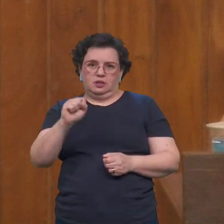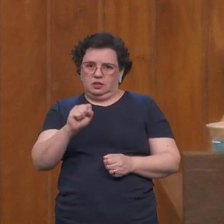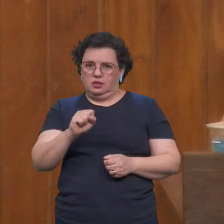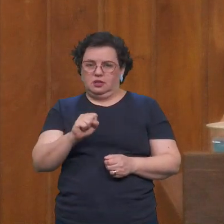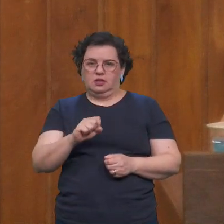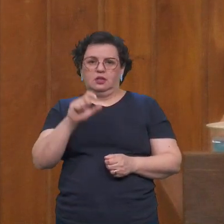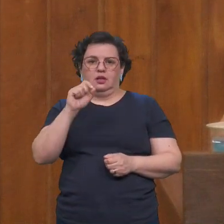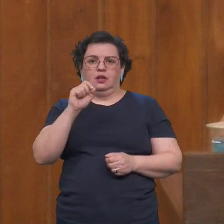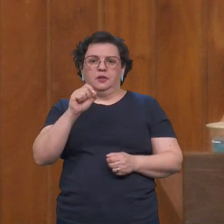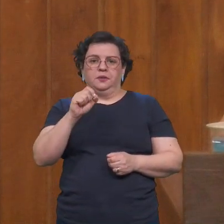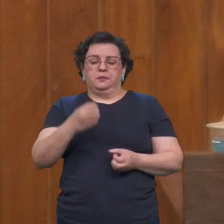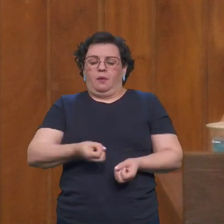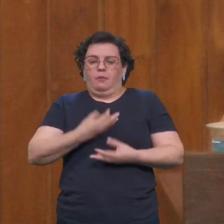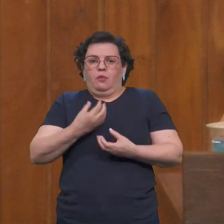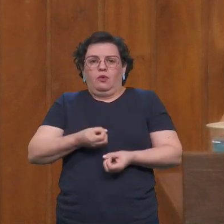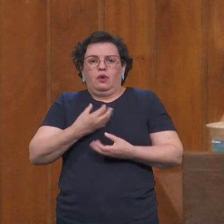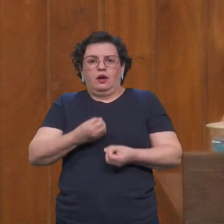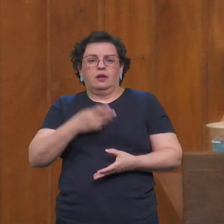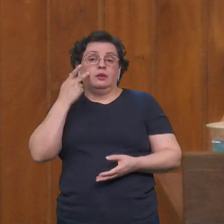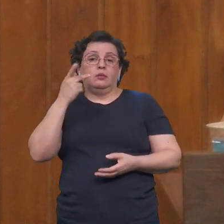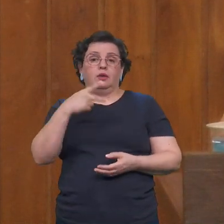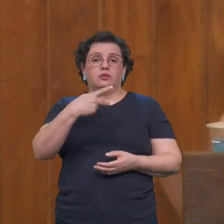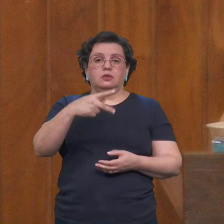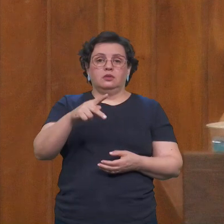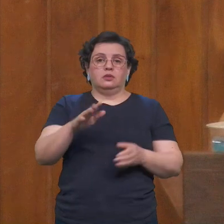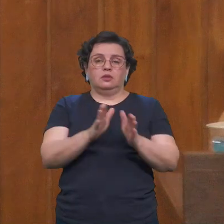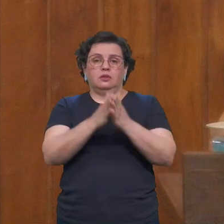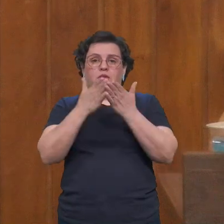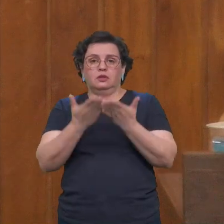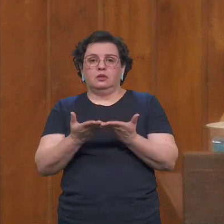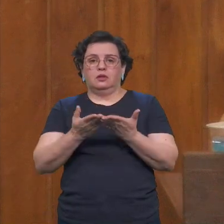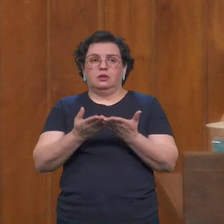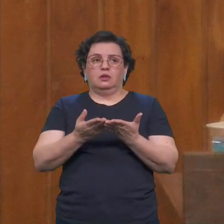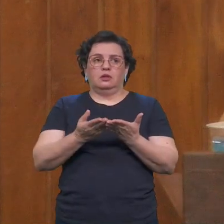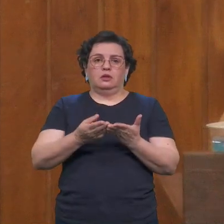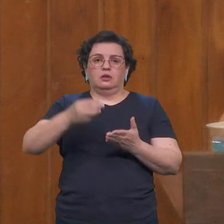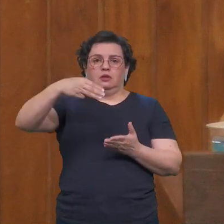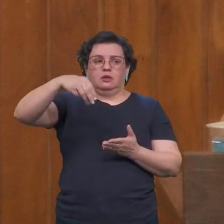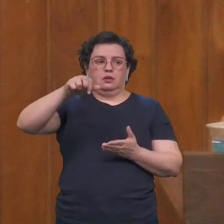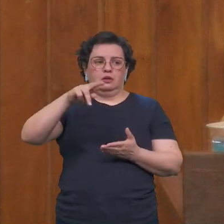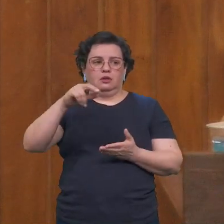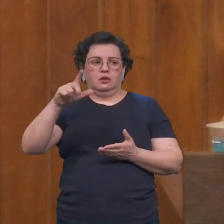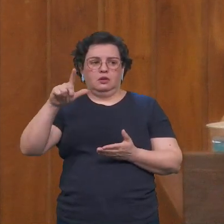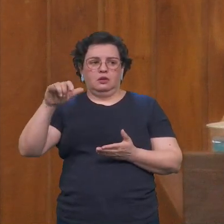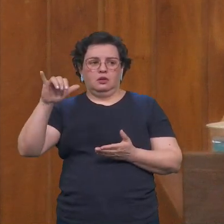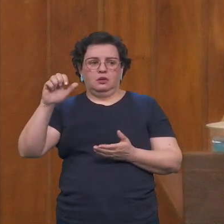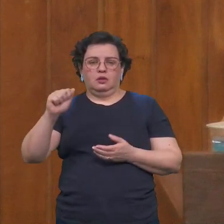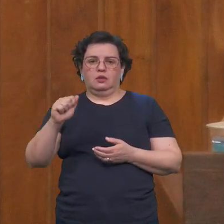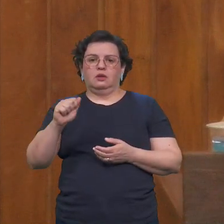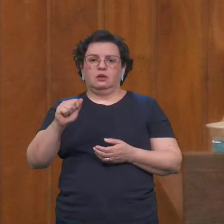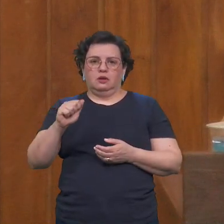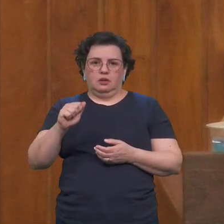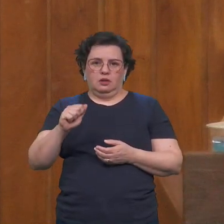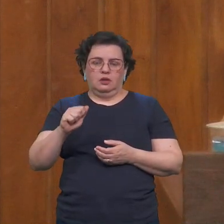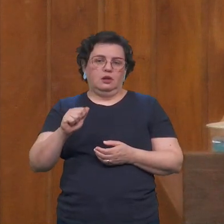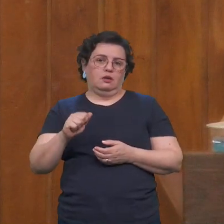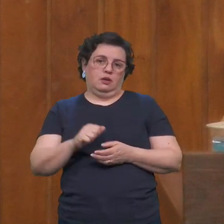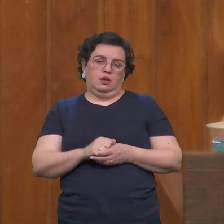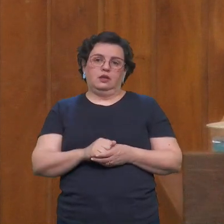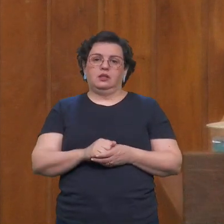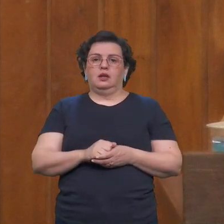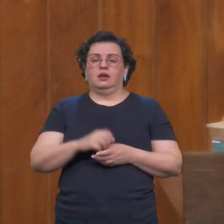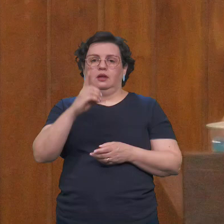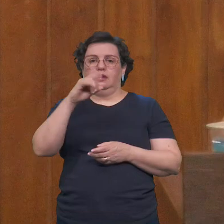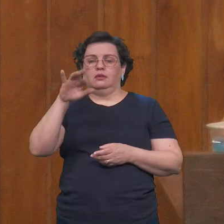Gonzaga, através do seu livro Marília de Dirceu, escreveu poemas para sua